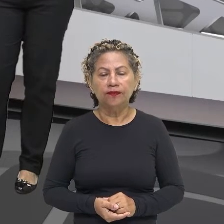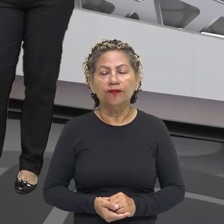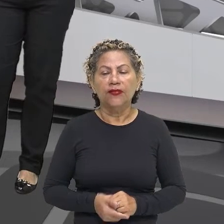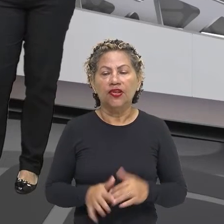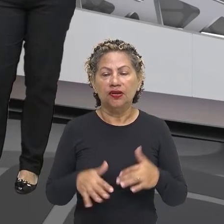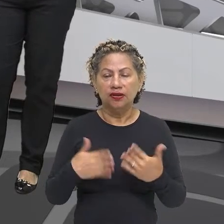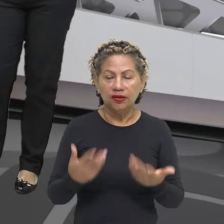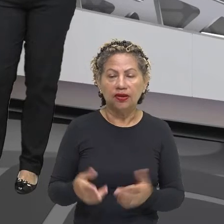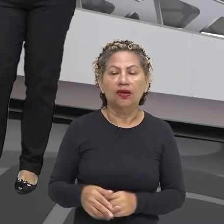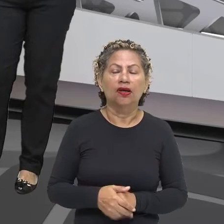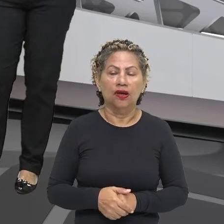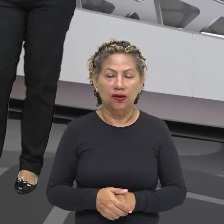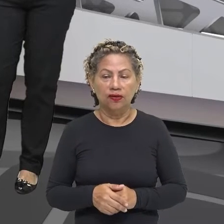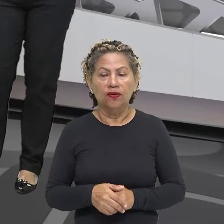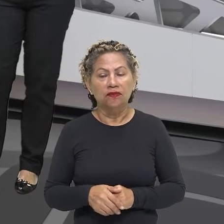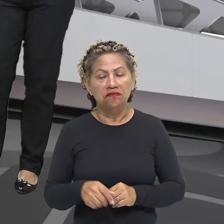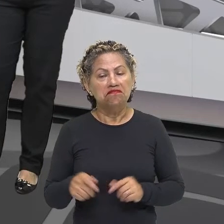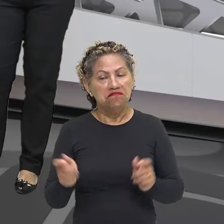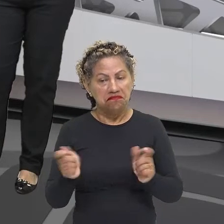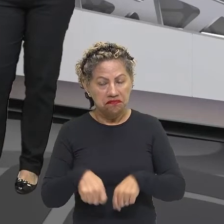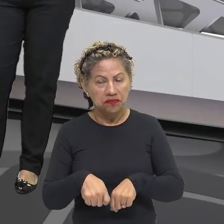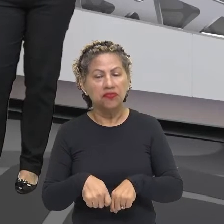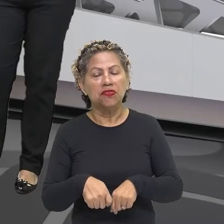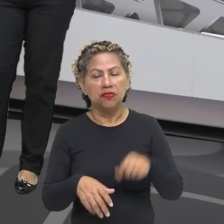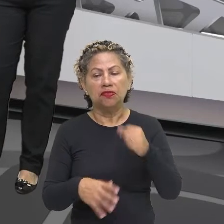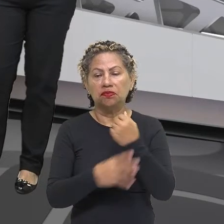solicitação e envio de arquivo para a nuvem,